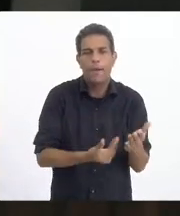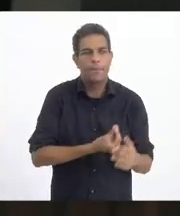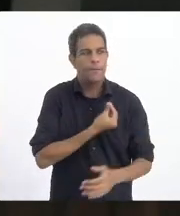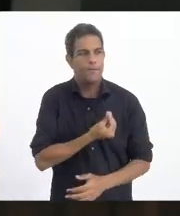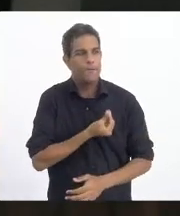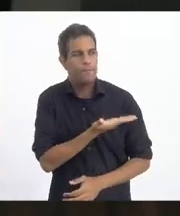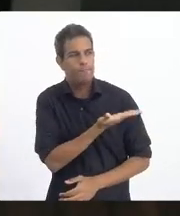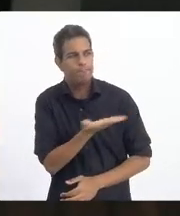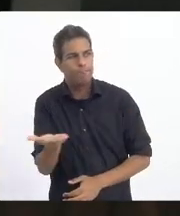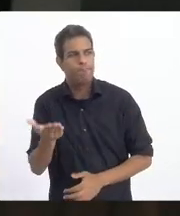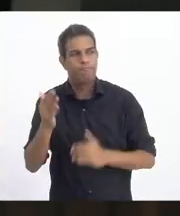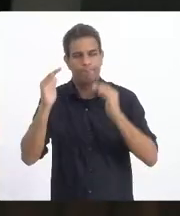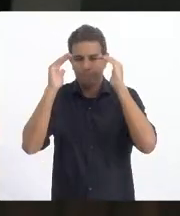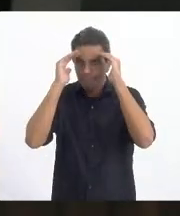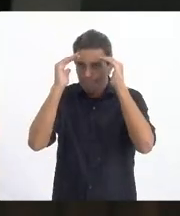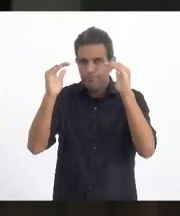vidas,